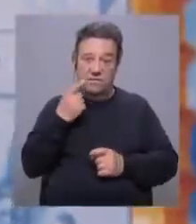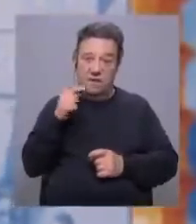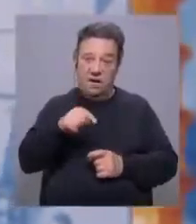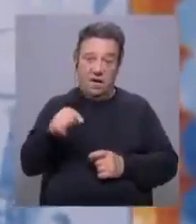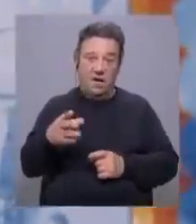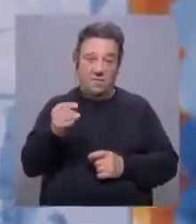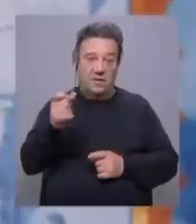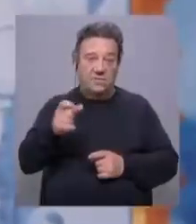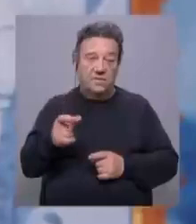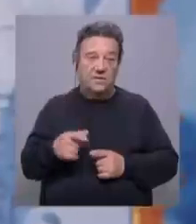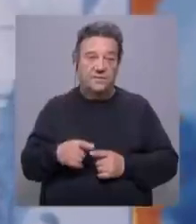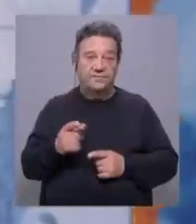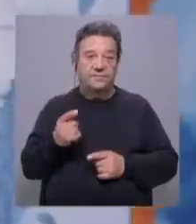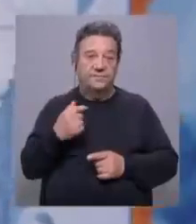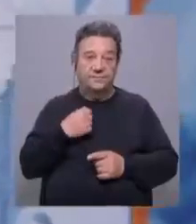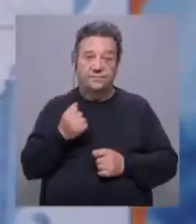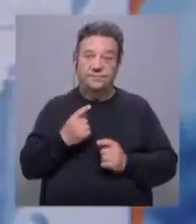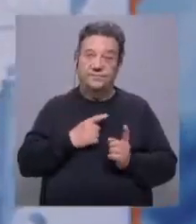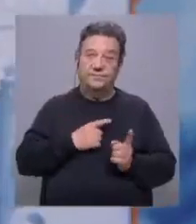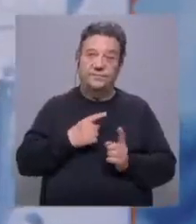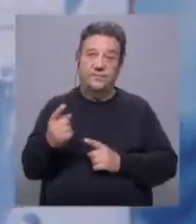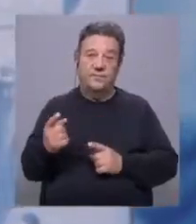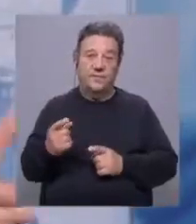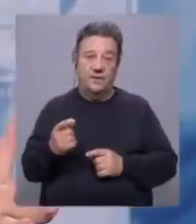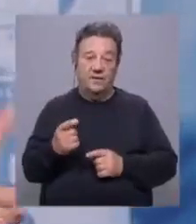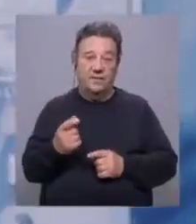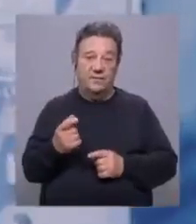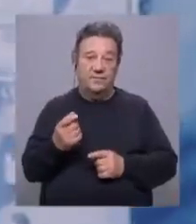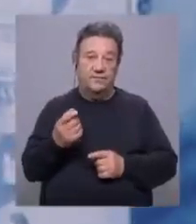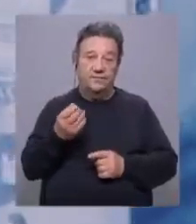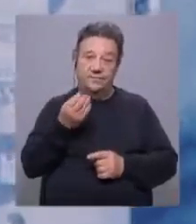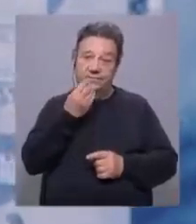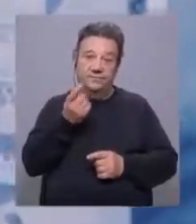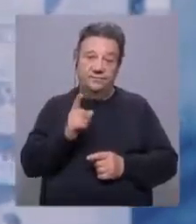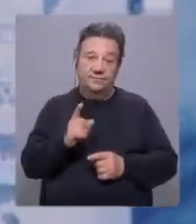muita gente que se desloca indevidamente em muitos casos.